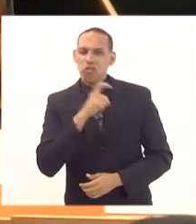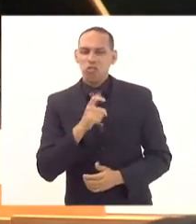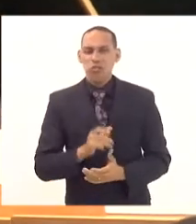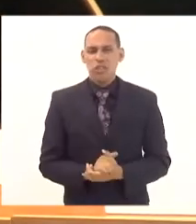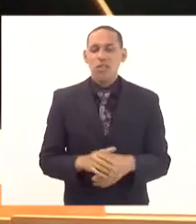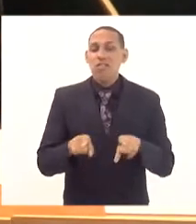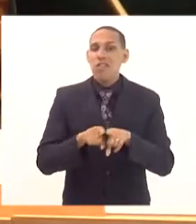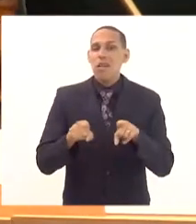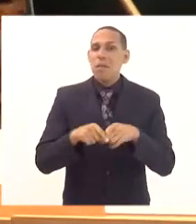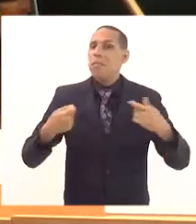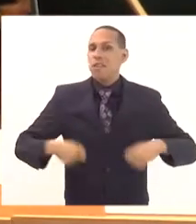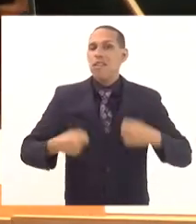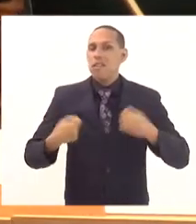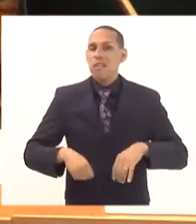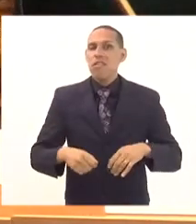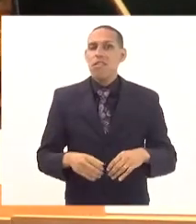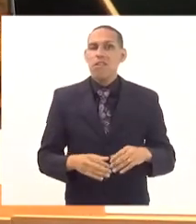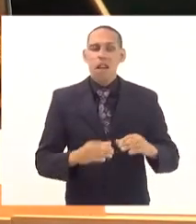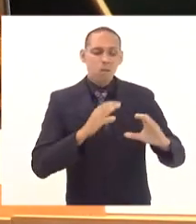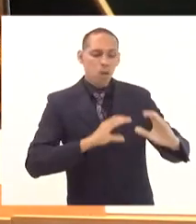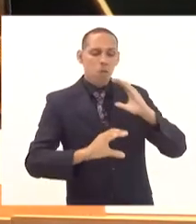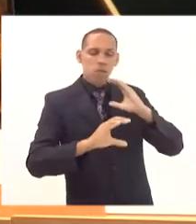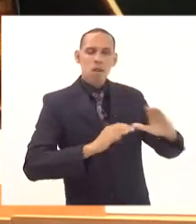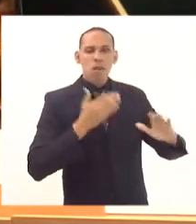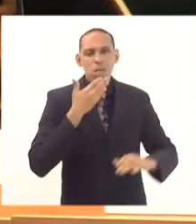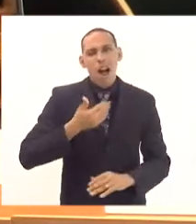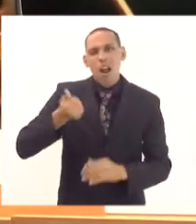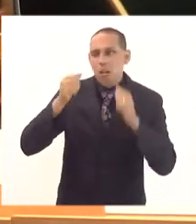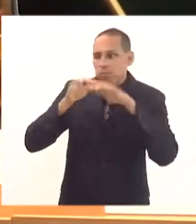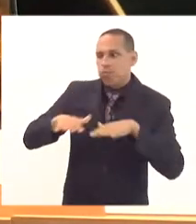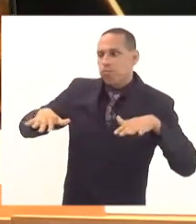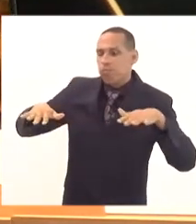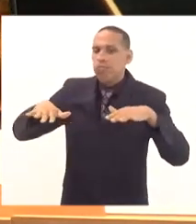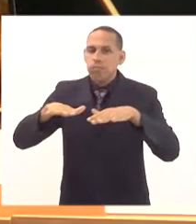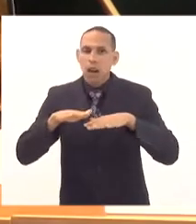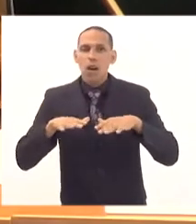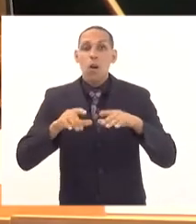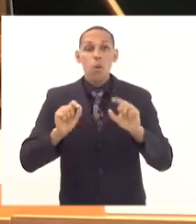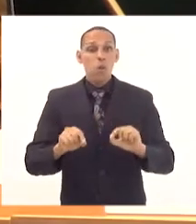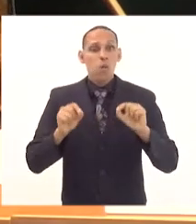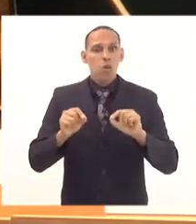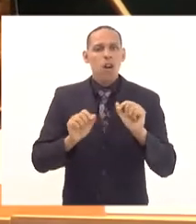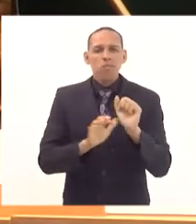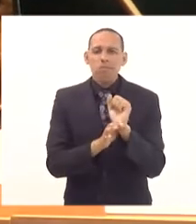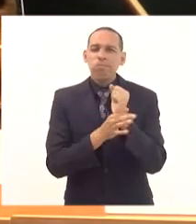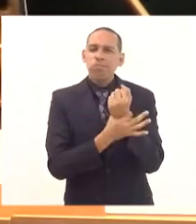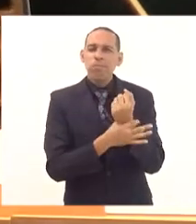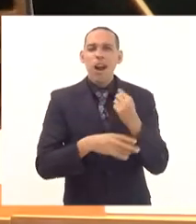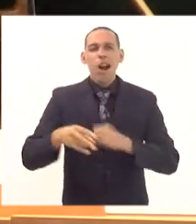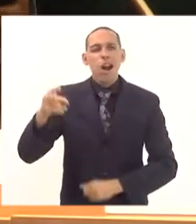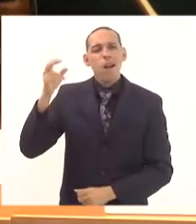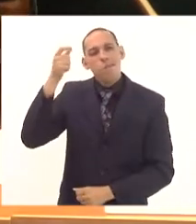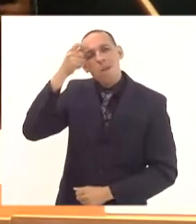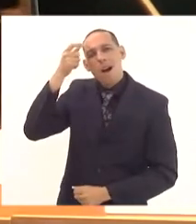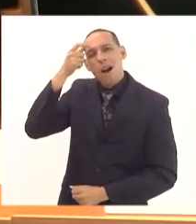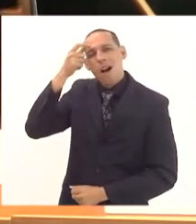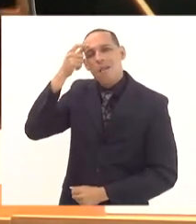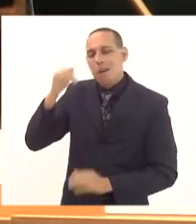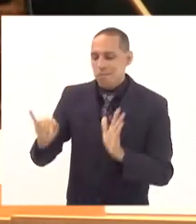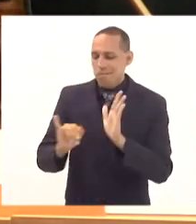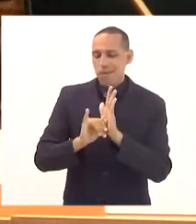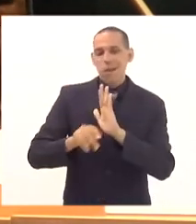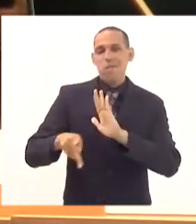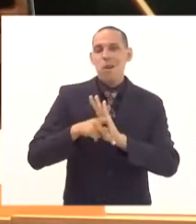necessidade de comunicar melhor para o nosso povo quanto a a garantia da memória e da identidade o nosso povo nesse